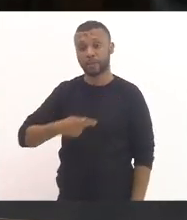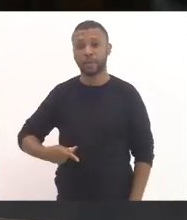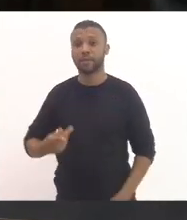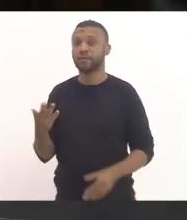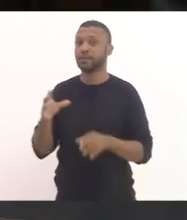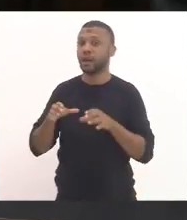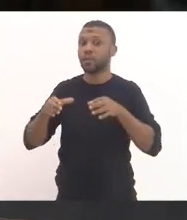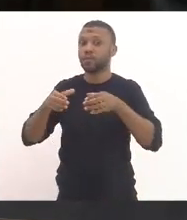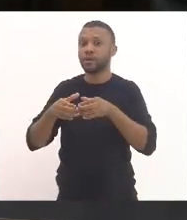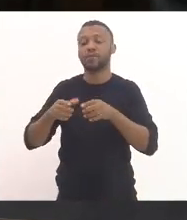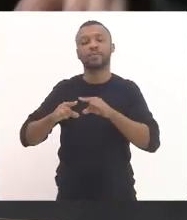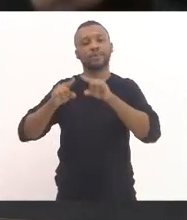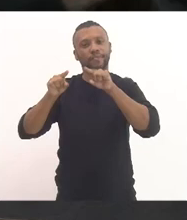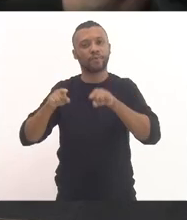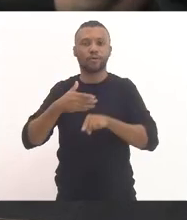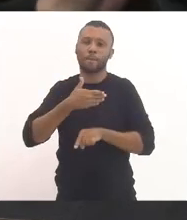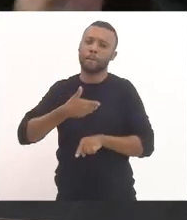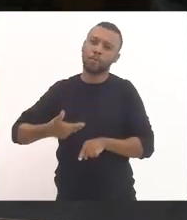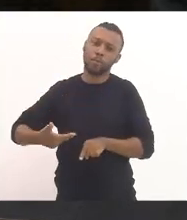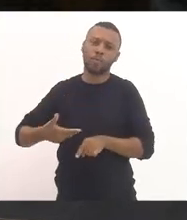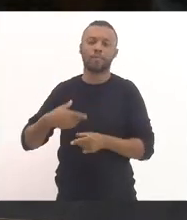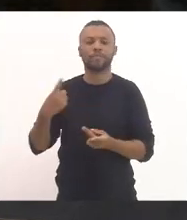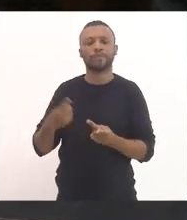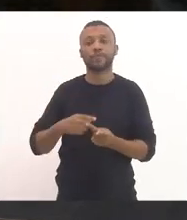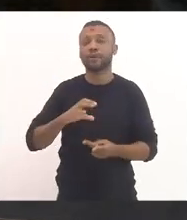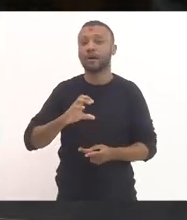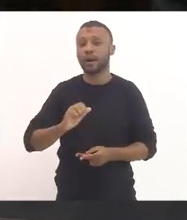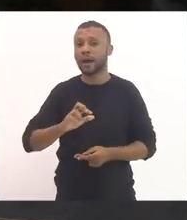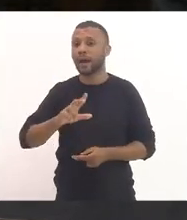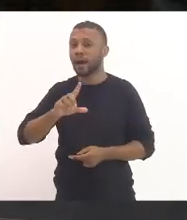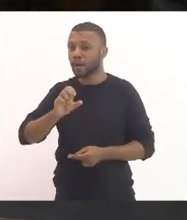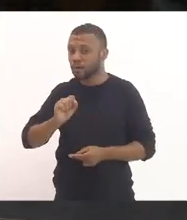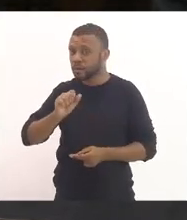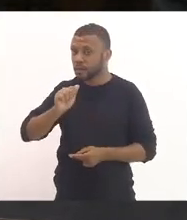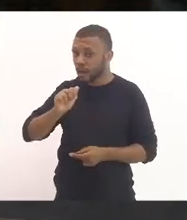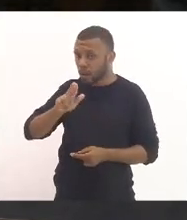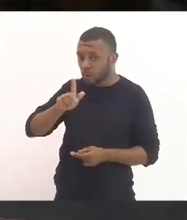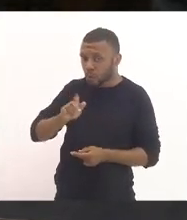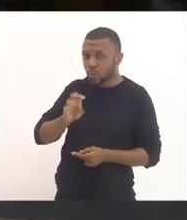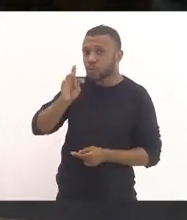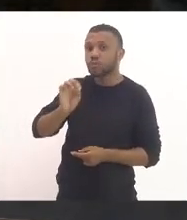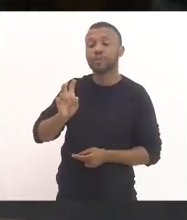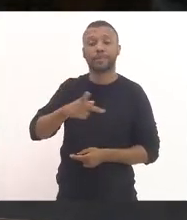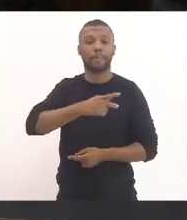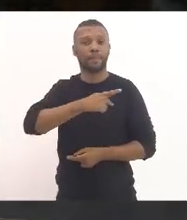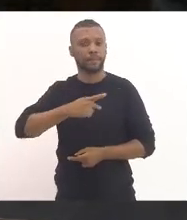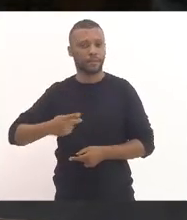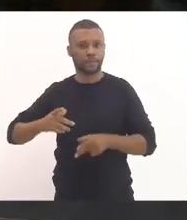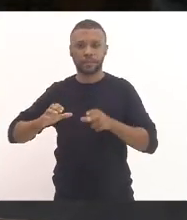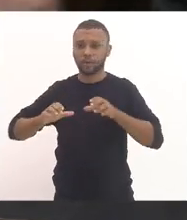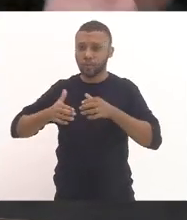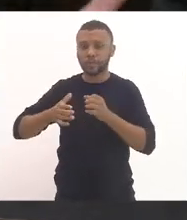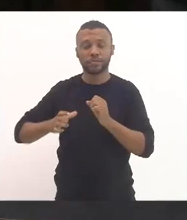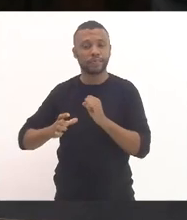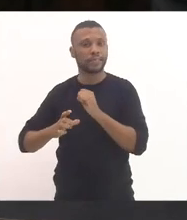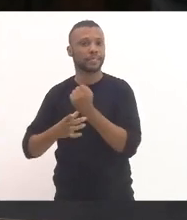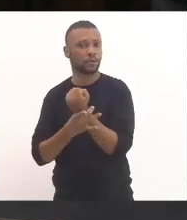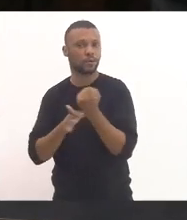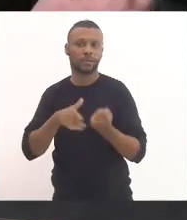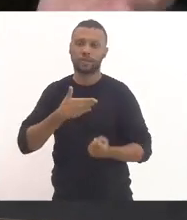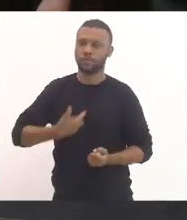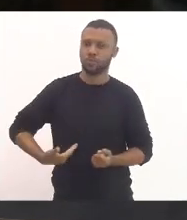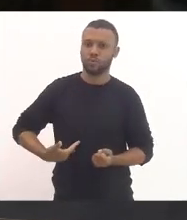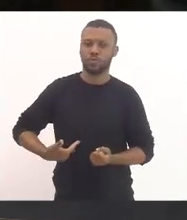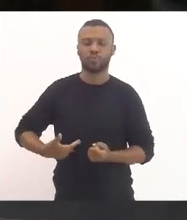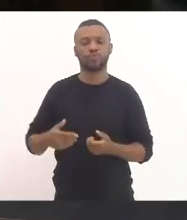da Comissão de servidores o carros Augusto aqui na presidência da comissão de segurança a gente compondo também